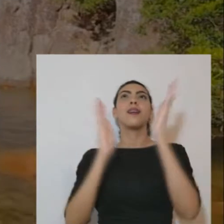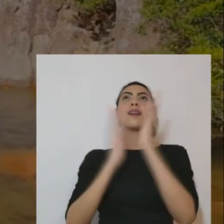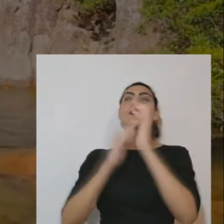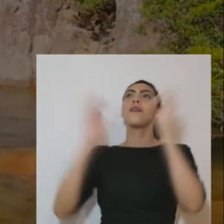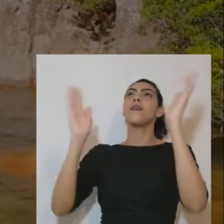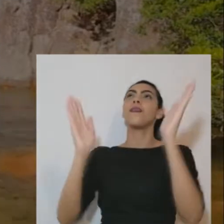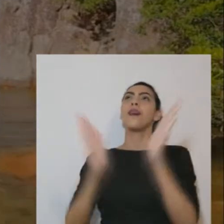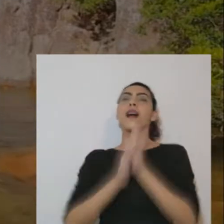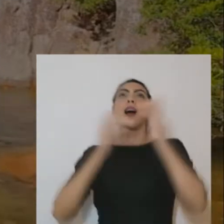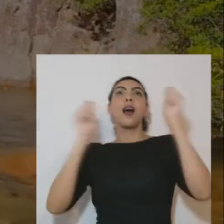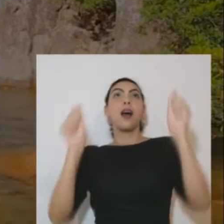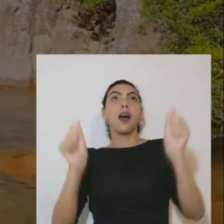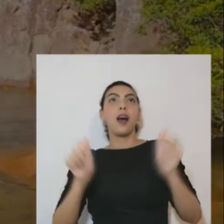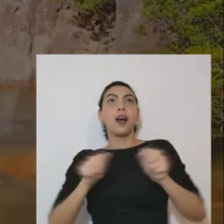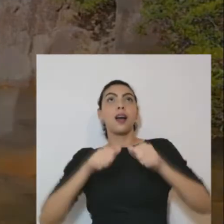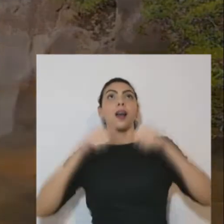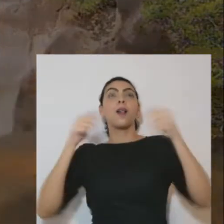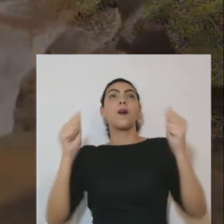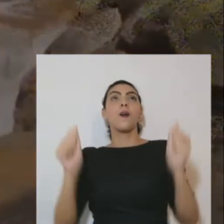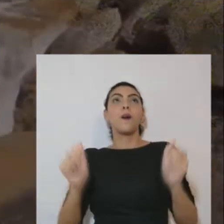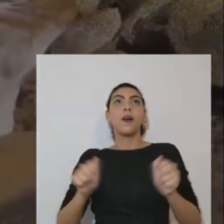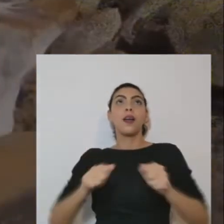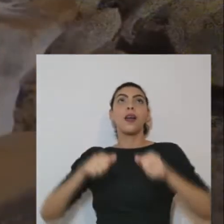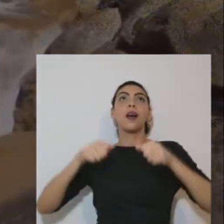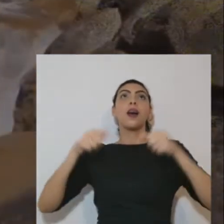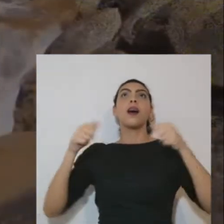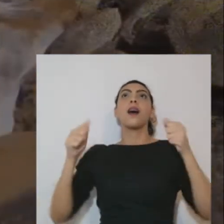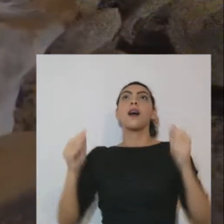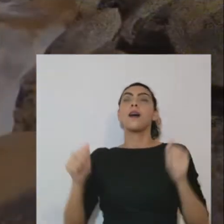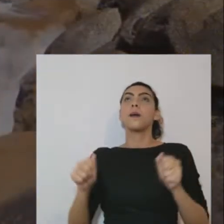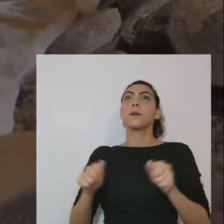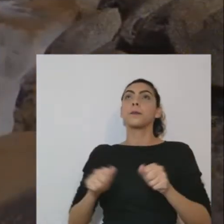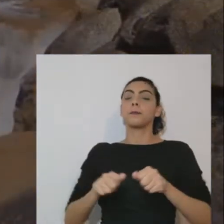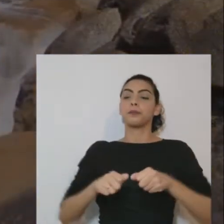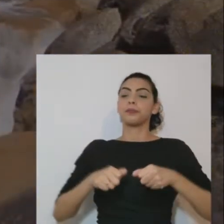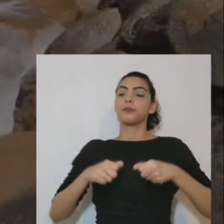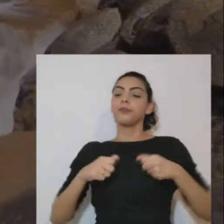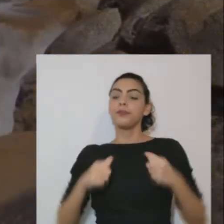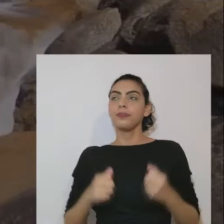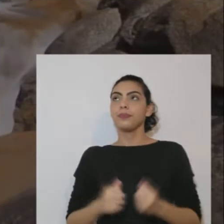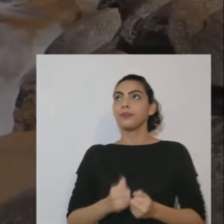louvor, aleluia, aleluia.